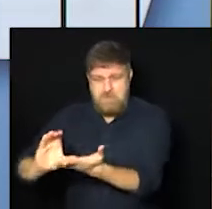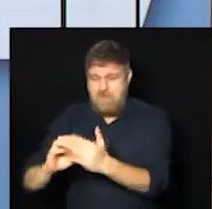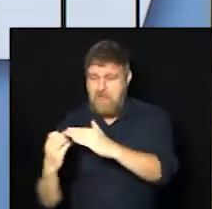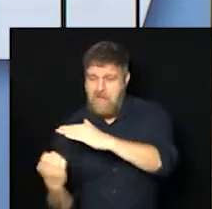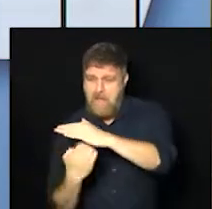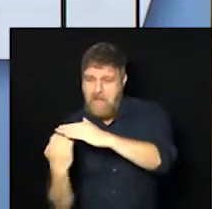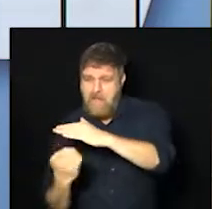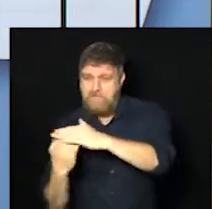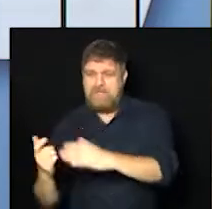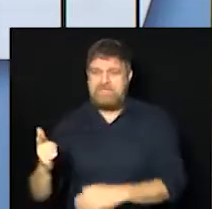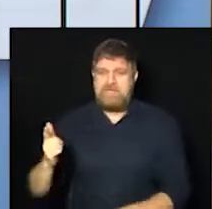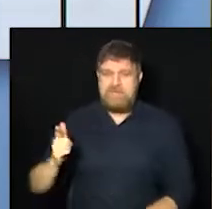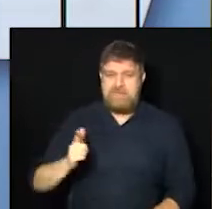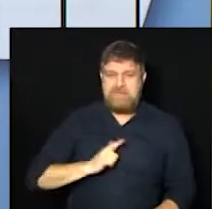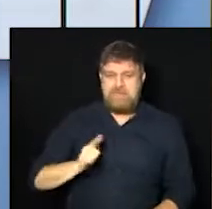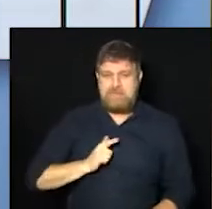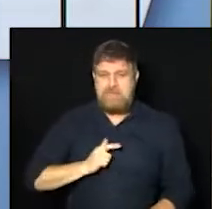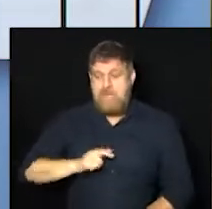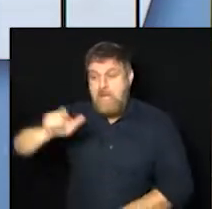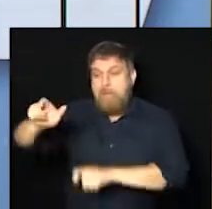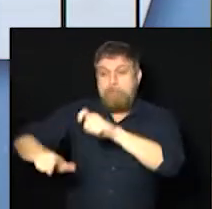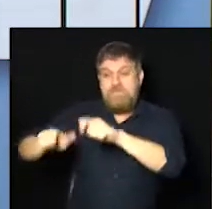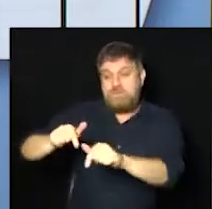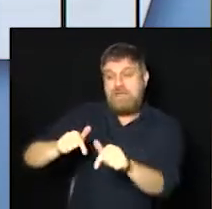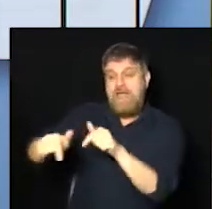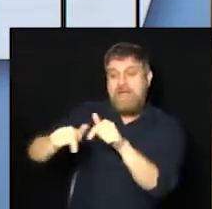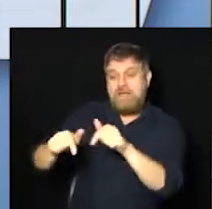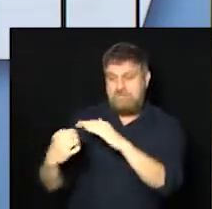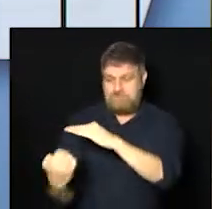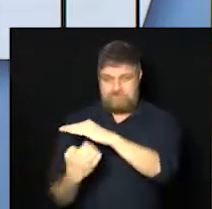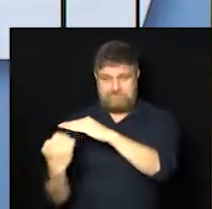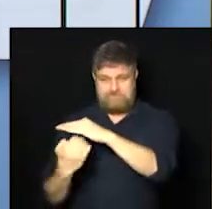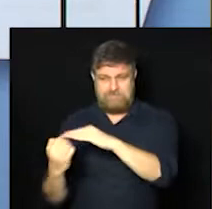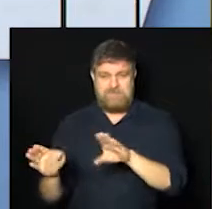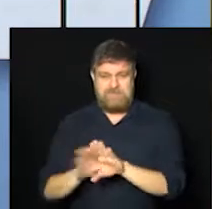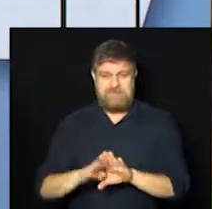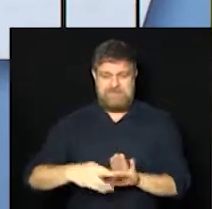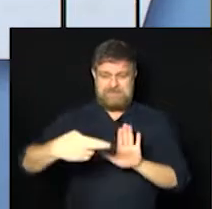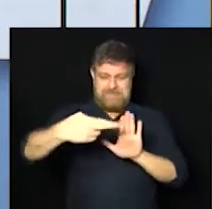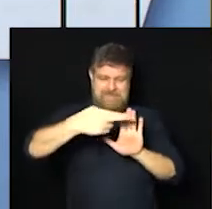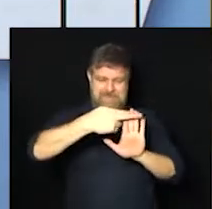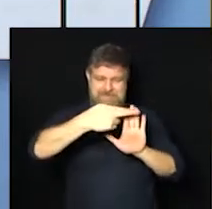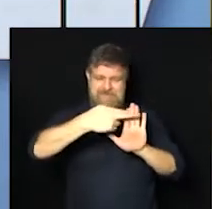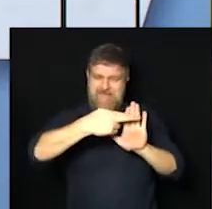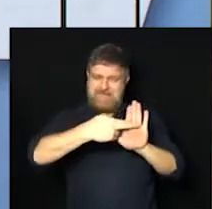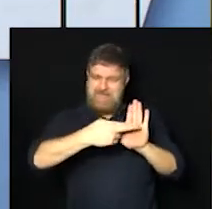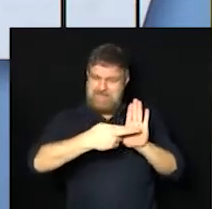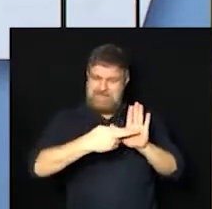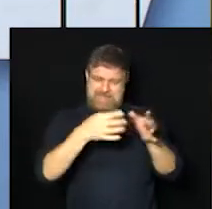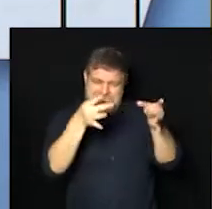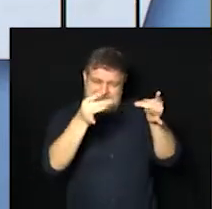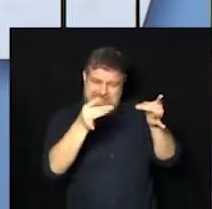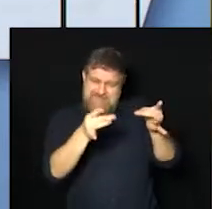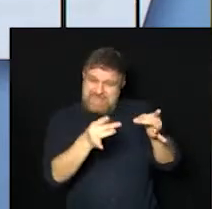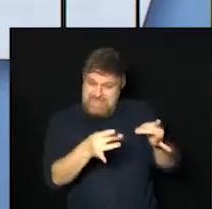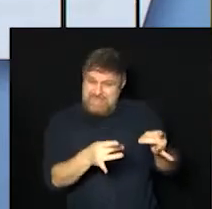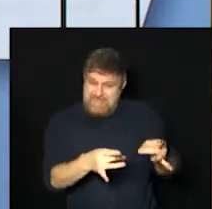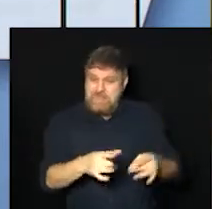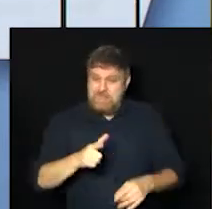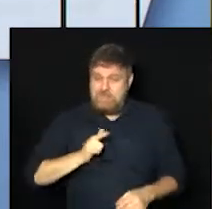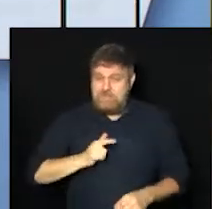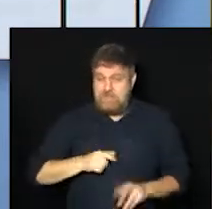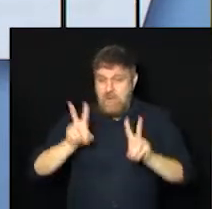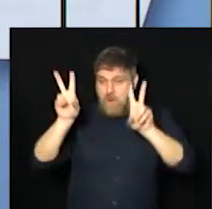esse valor vai ser aí passado para pessoas que trabalham nessa empresa. Tem uma série aí de regulamentações a